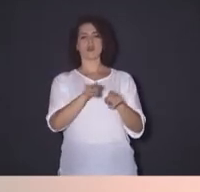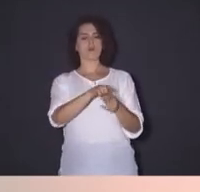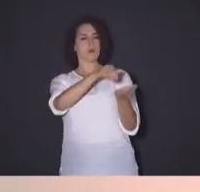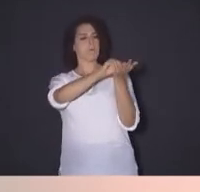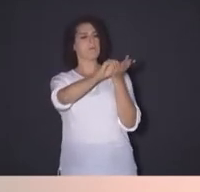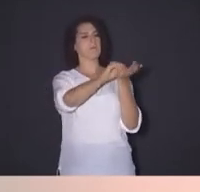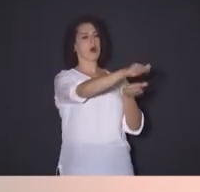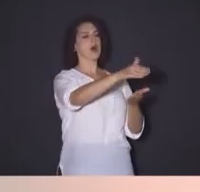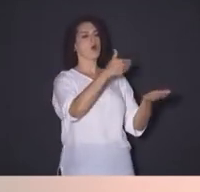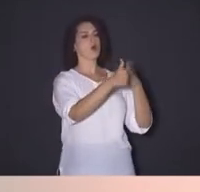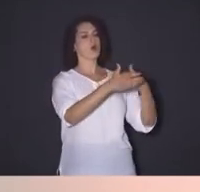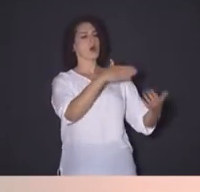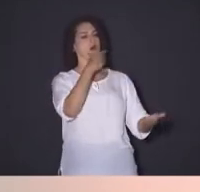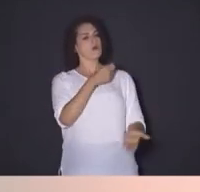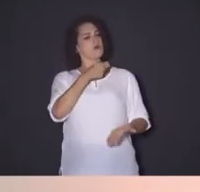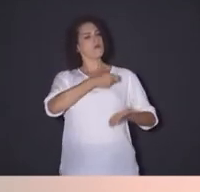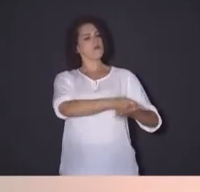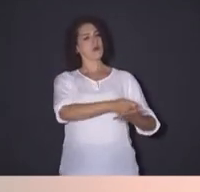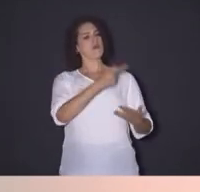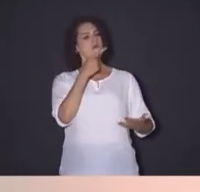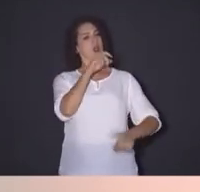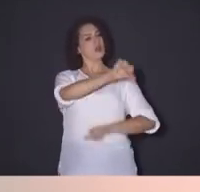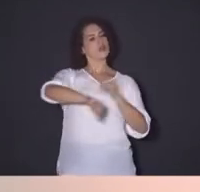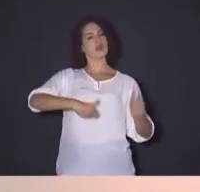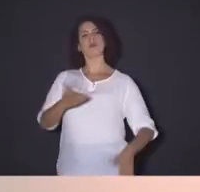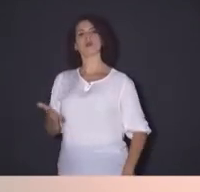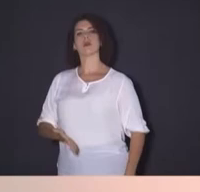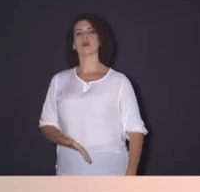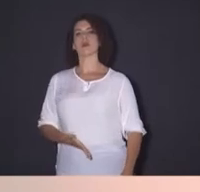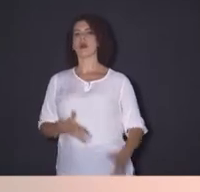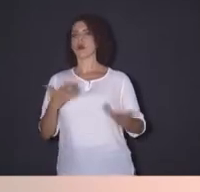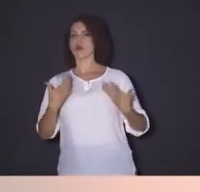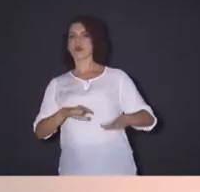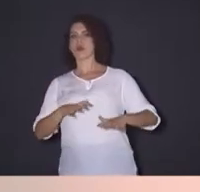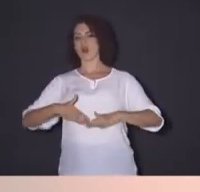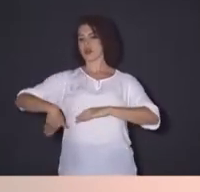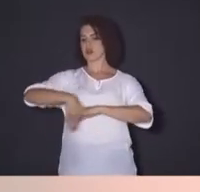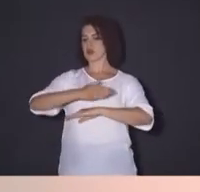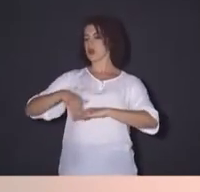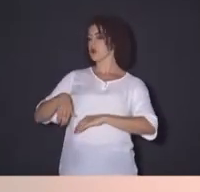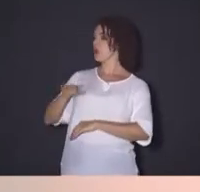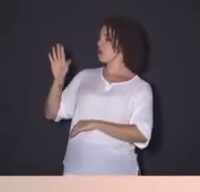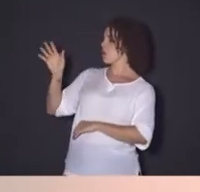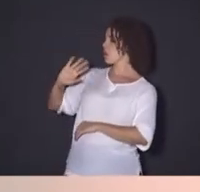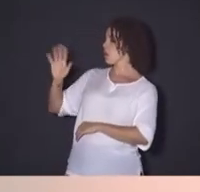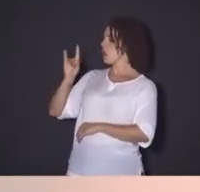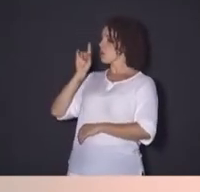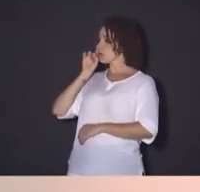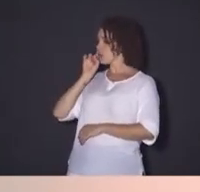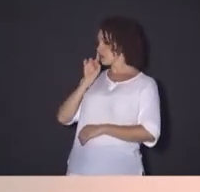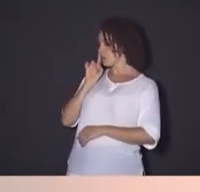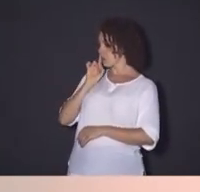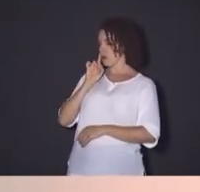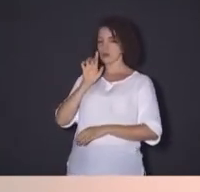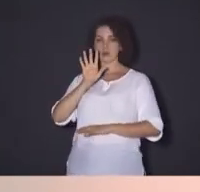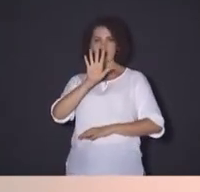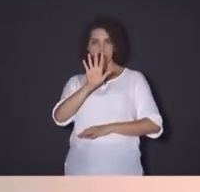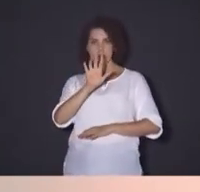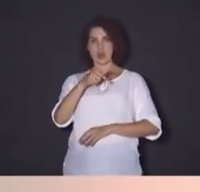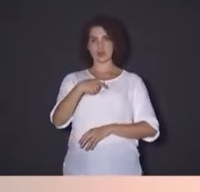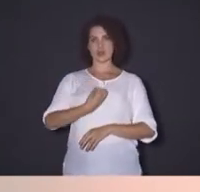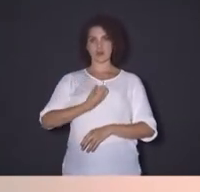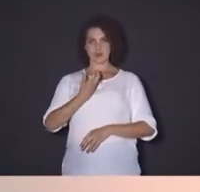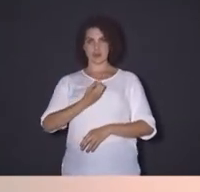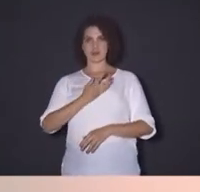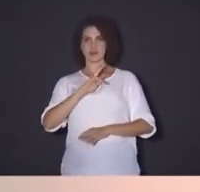qualquer machista que mande eu trocar minha calça. Não quero passar na rua e ouvir. E aí, morena, digo que essa poesia foi